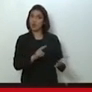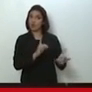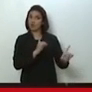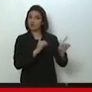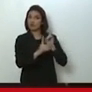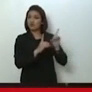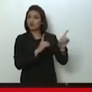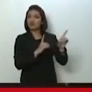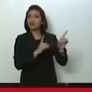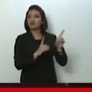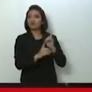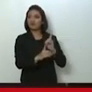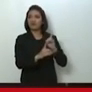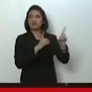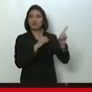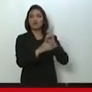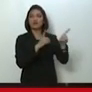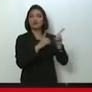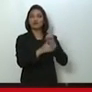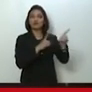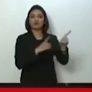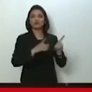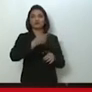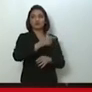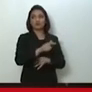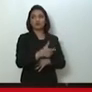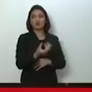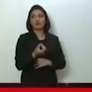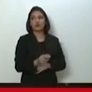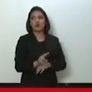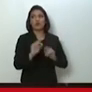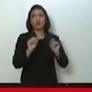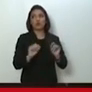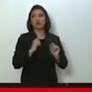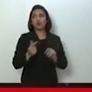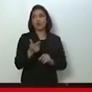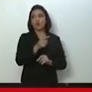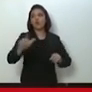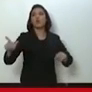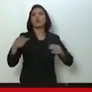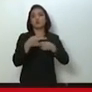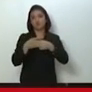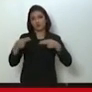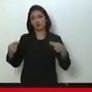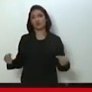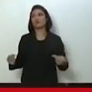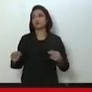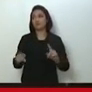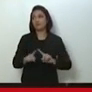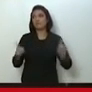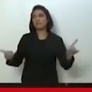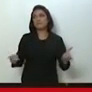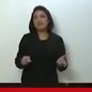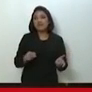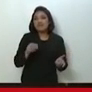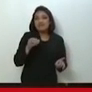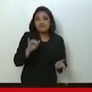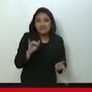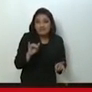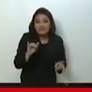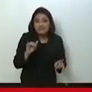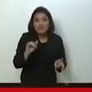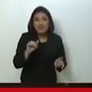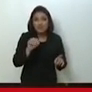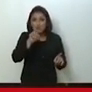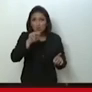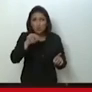existiram ou nós estamos diante de qualquer outra coisa mas se eles não existiram tem que se